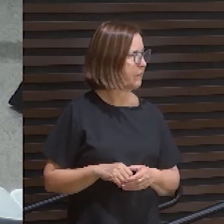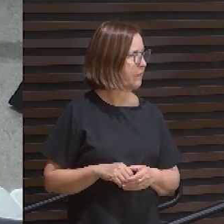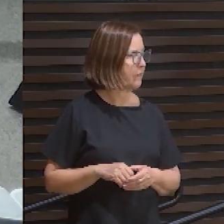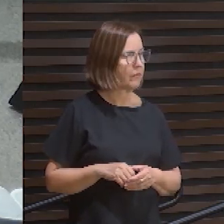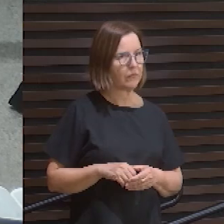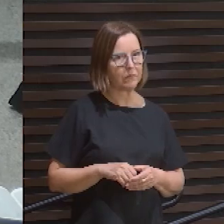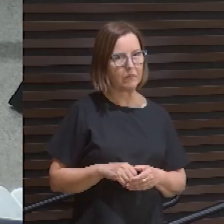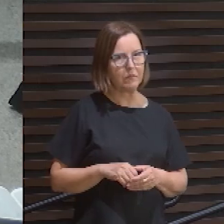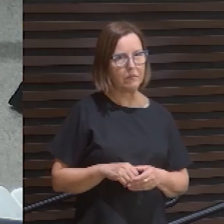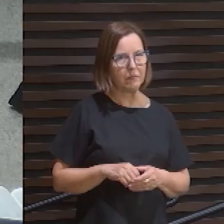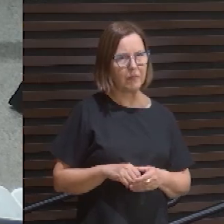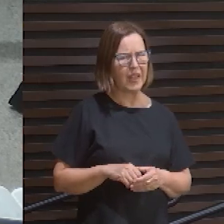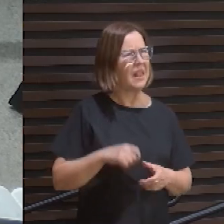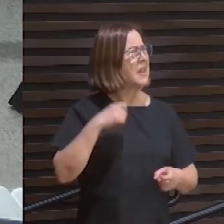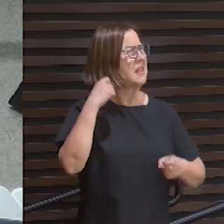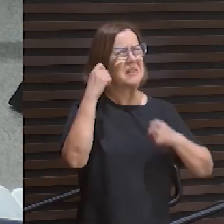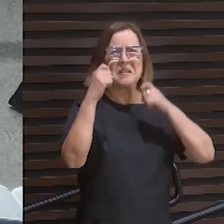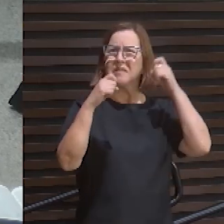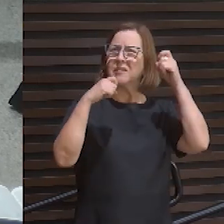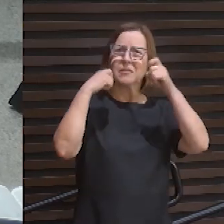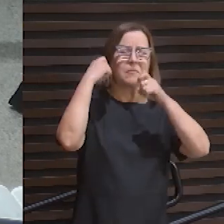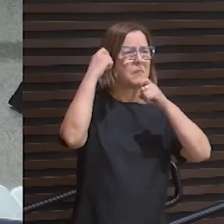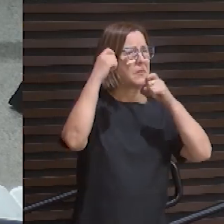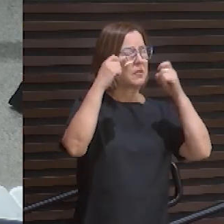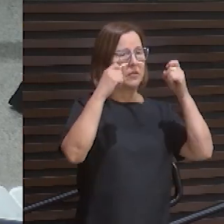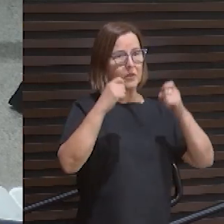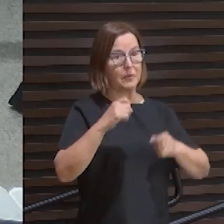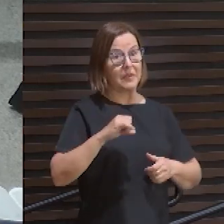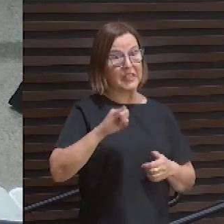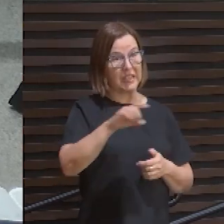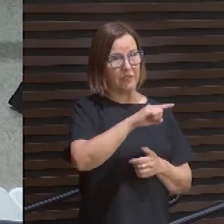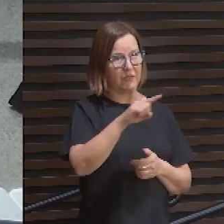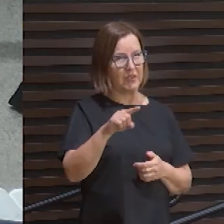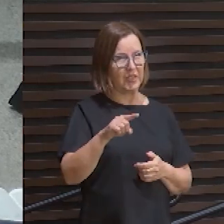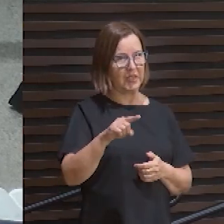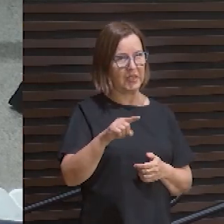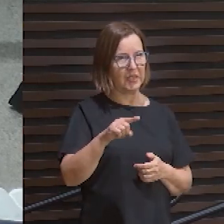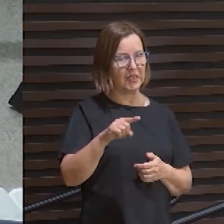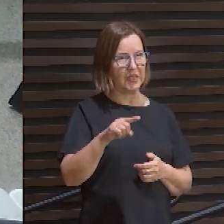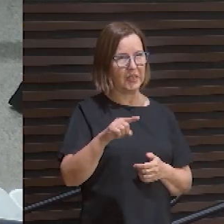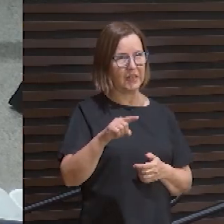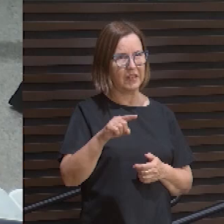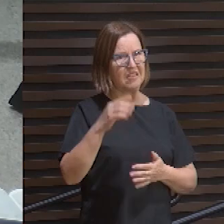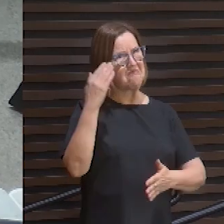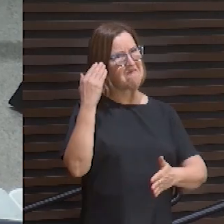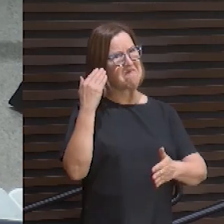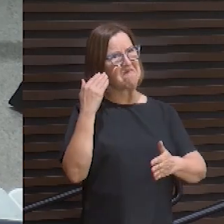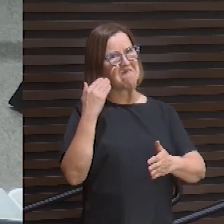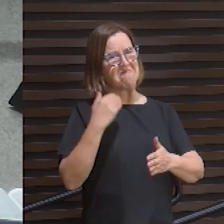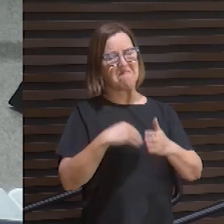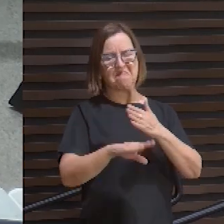Não nos preocupamos se você for embora por causa disto.